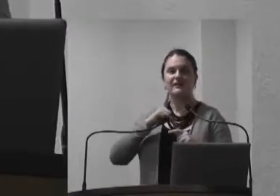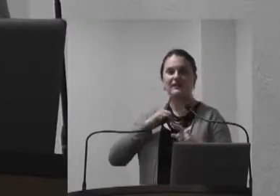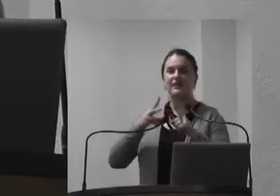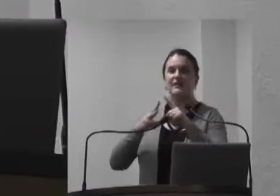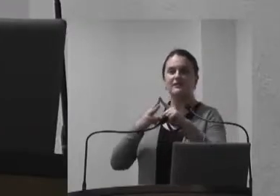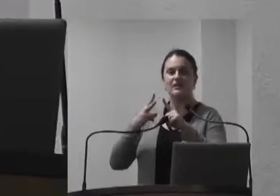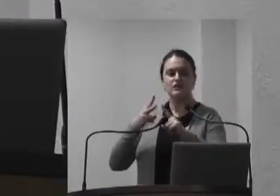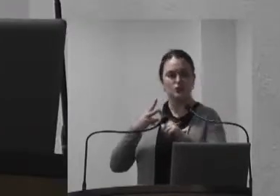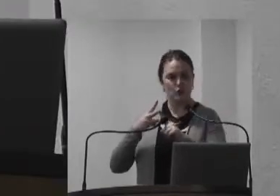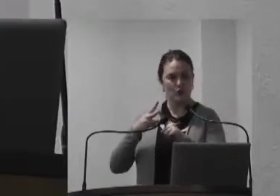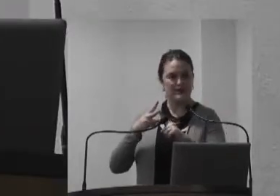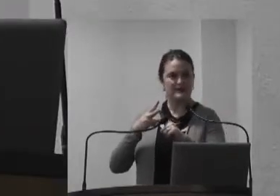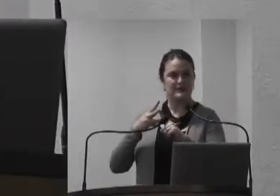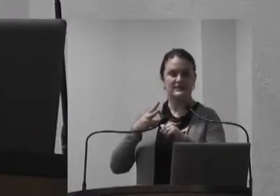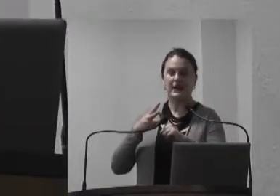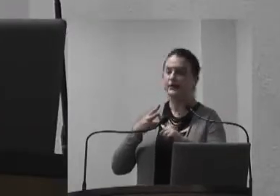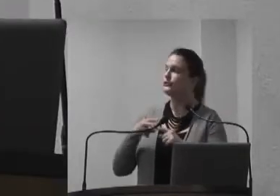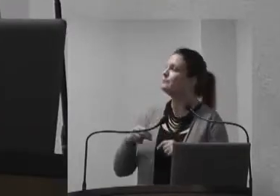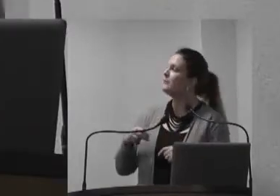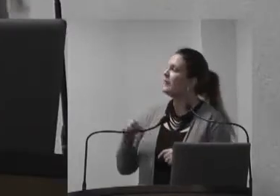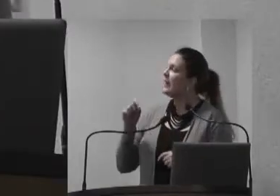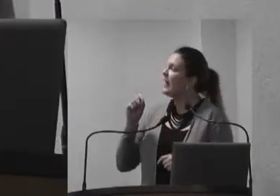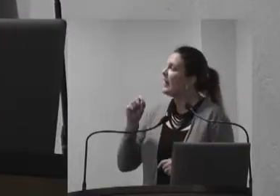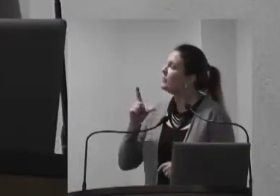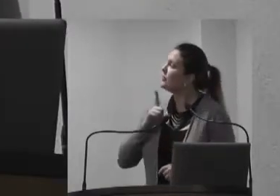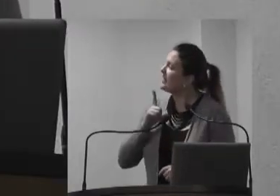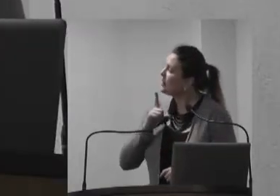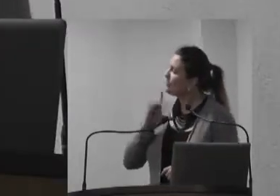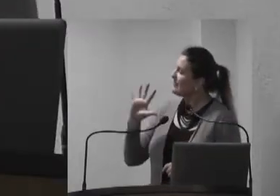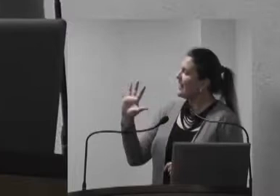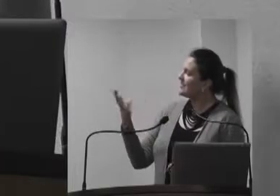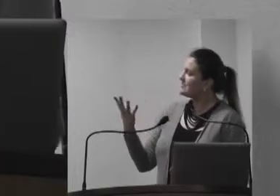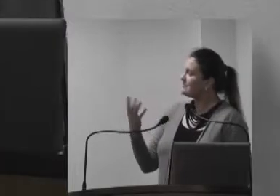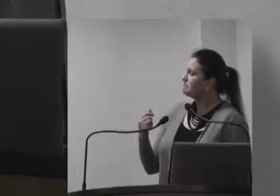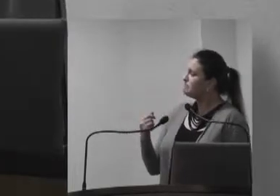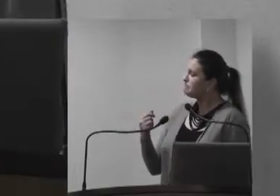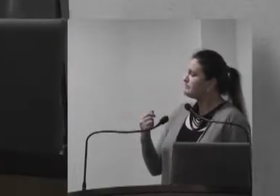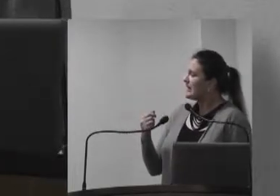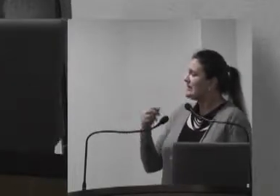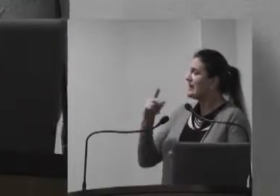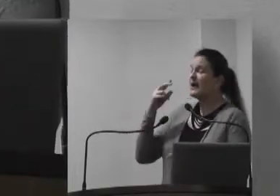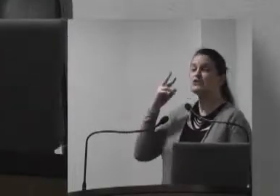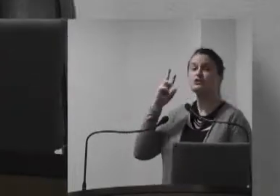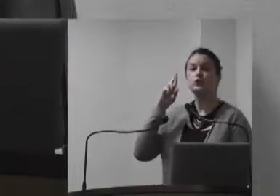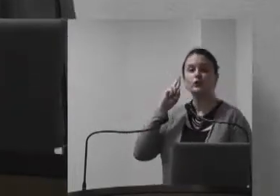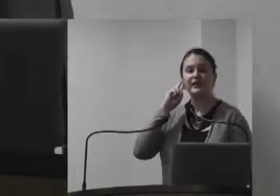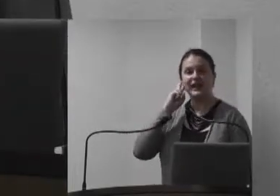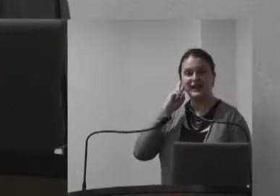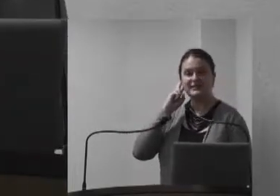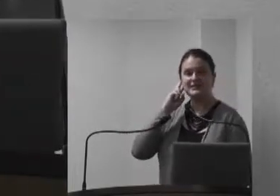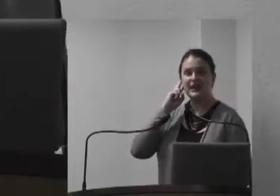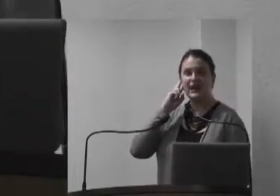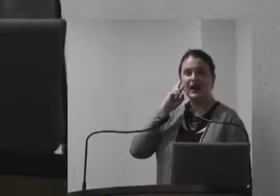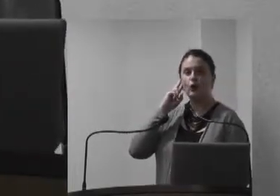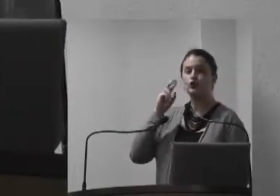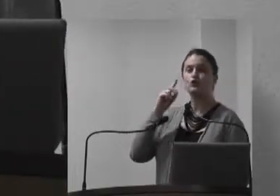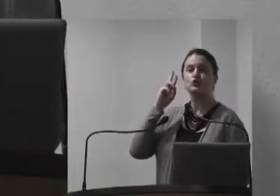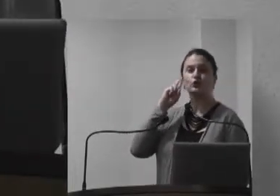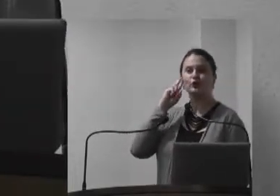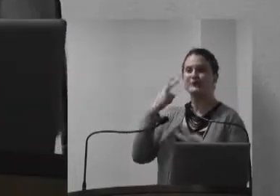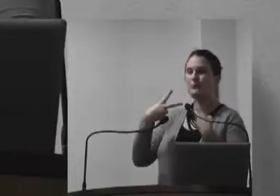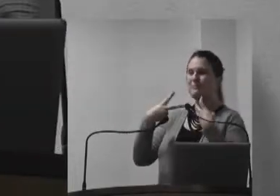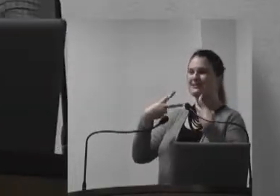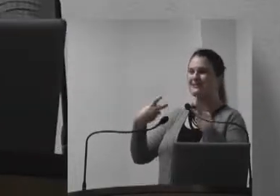diferença que tem entre as duas, certo? E o que acontece? Na surdez,